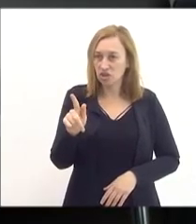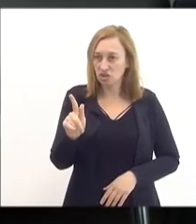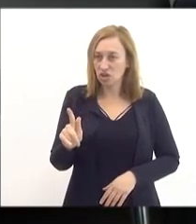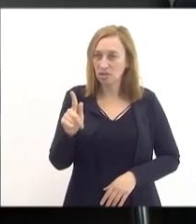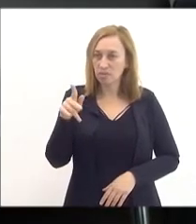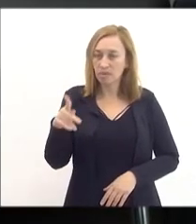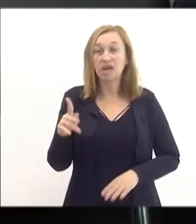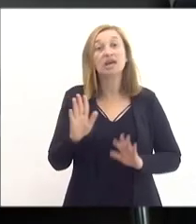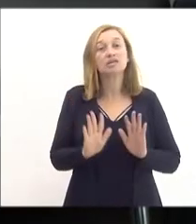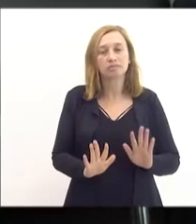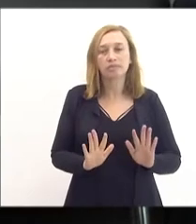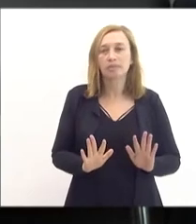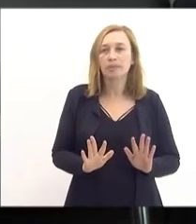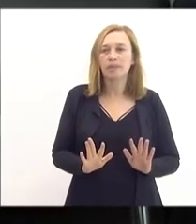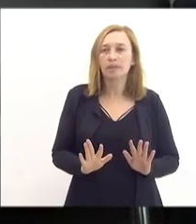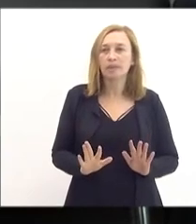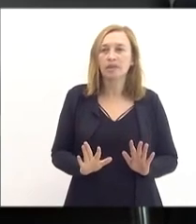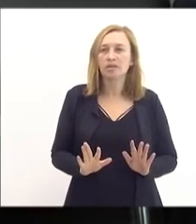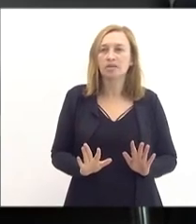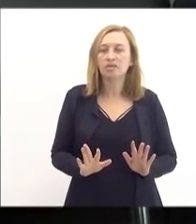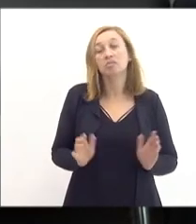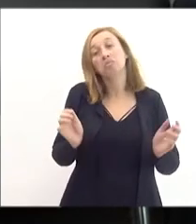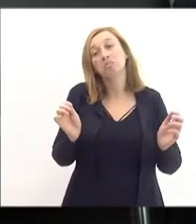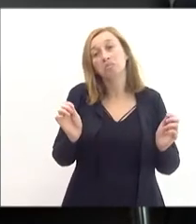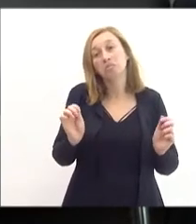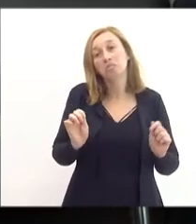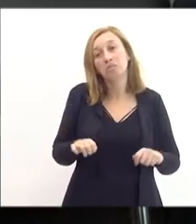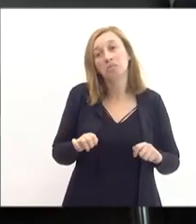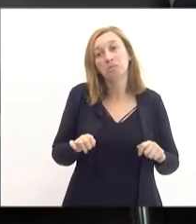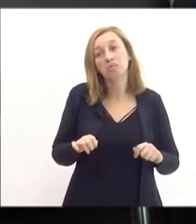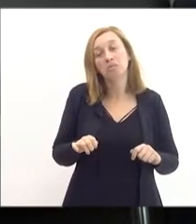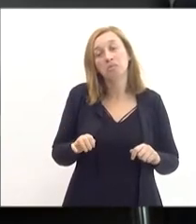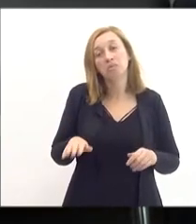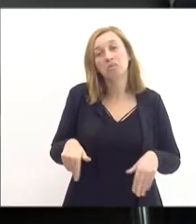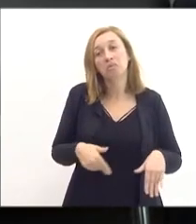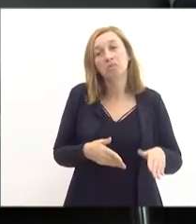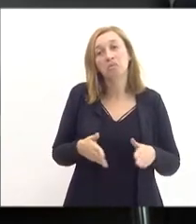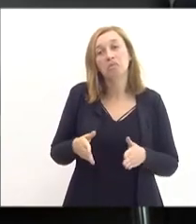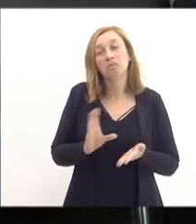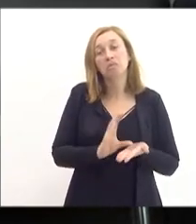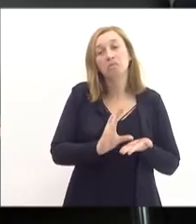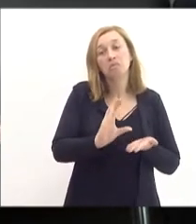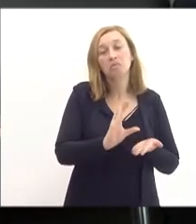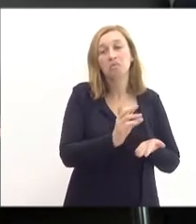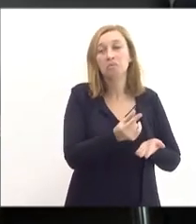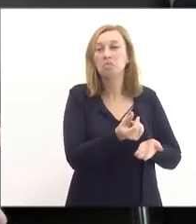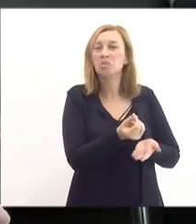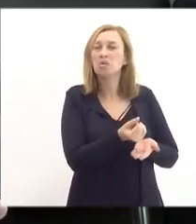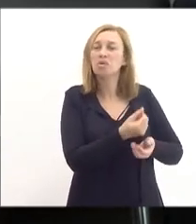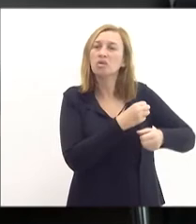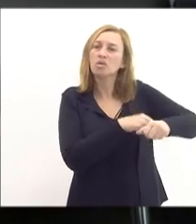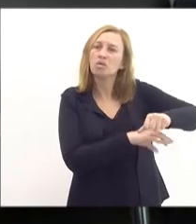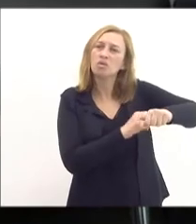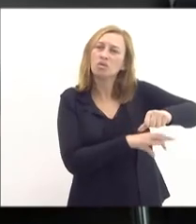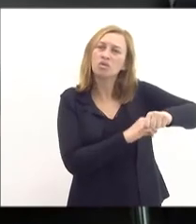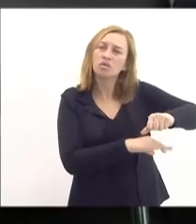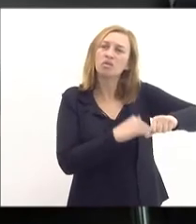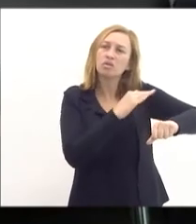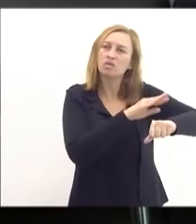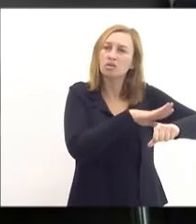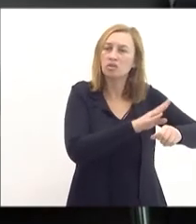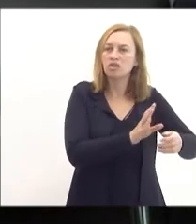A não ser que seja para possibilitar a destinação dos recursos do Fundo Soberano para o FGP,